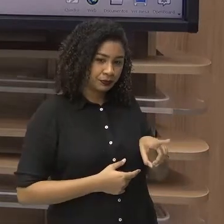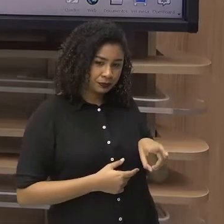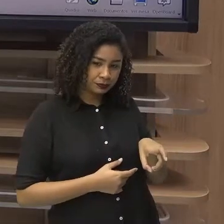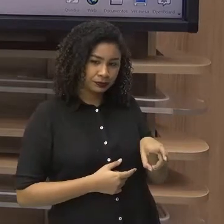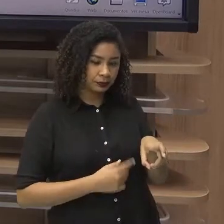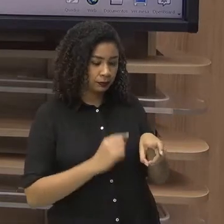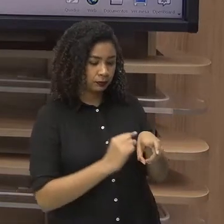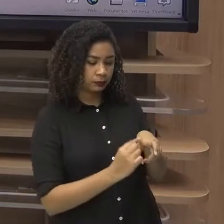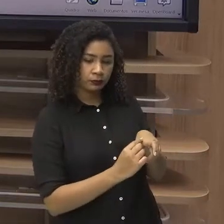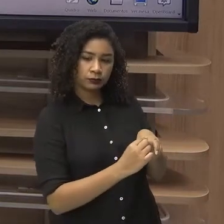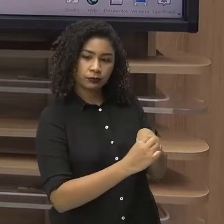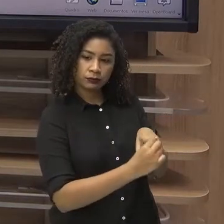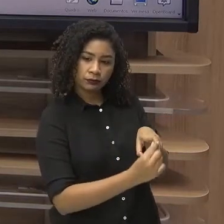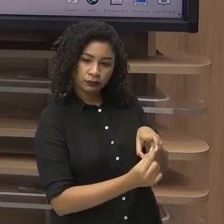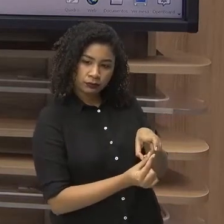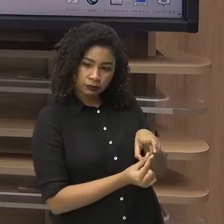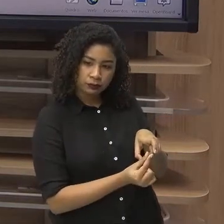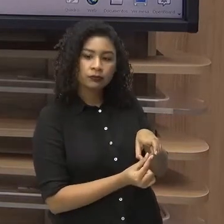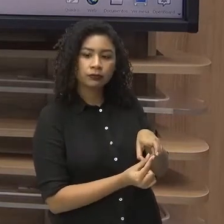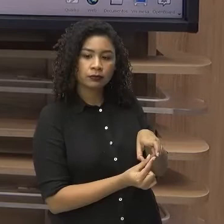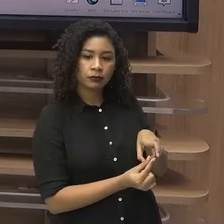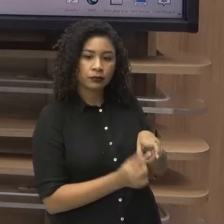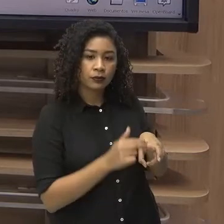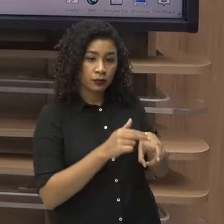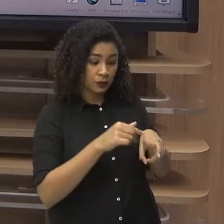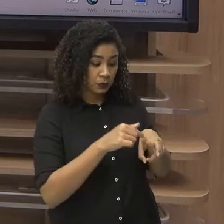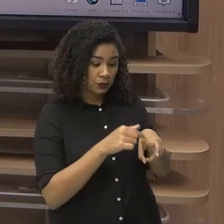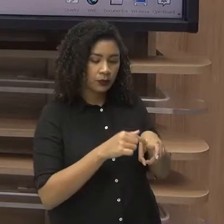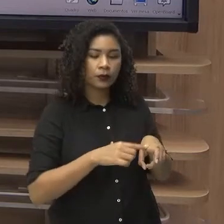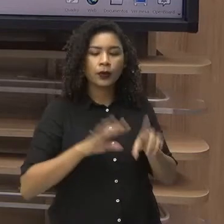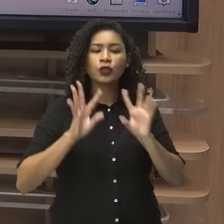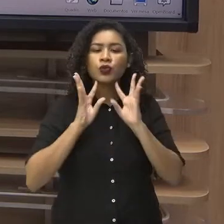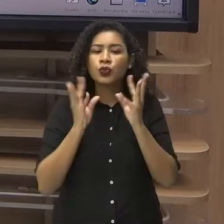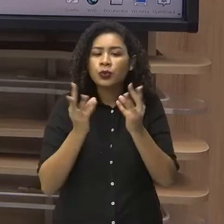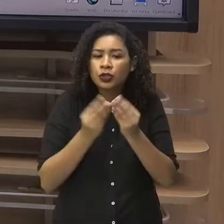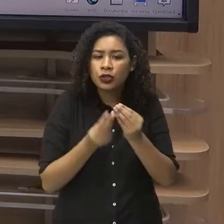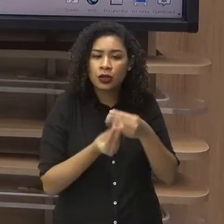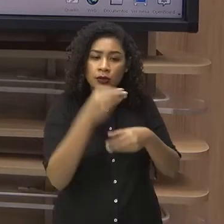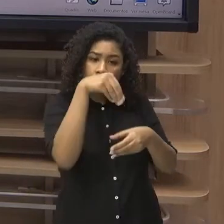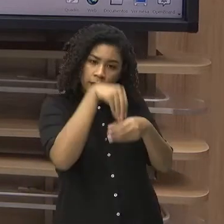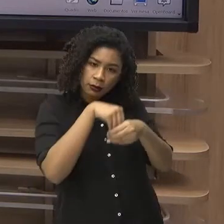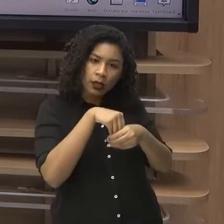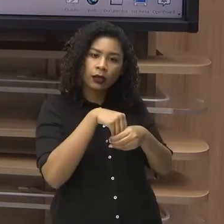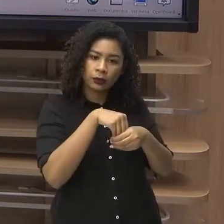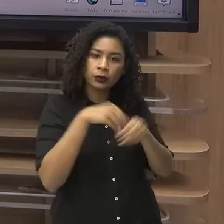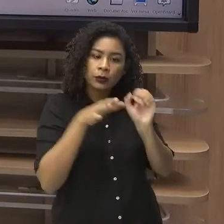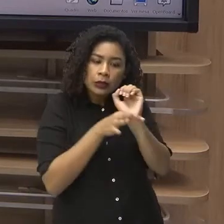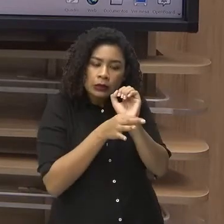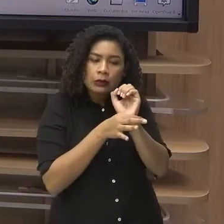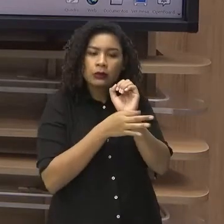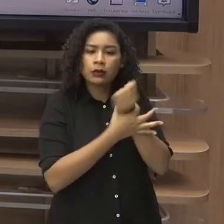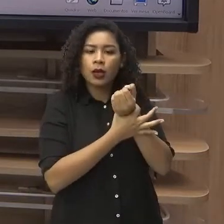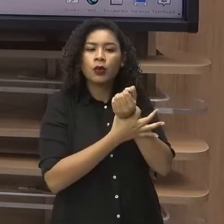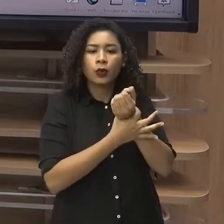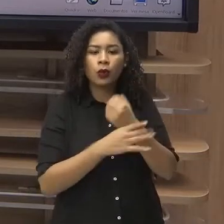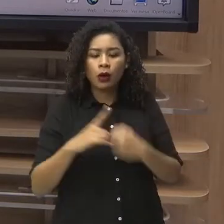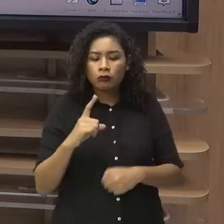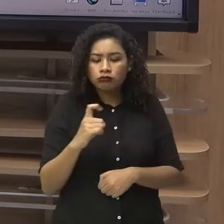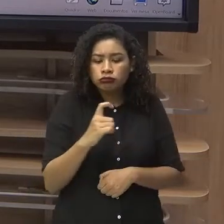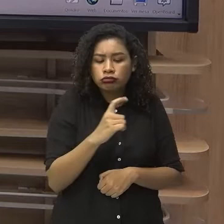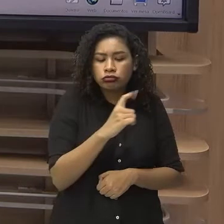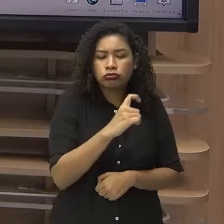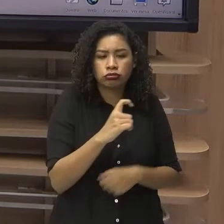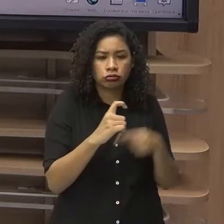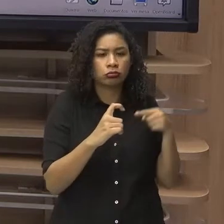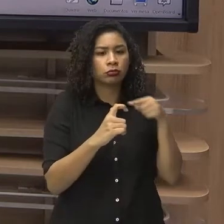essa substância presente no sêmen, ela vai neutralizar esse pH para que o sêmen não morra, o espermatozoide não morra quando